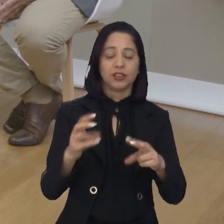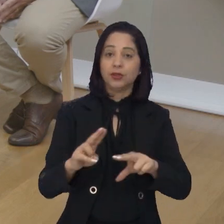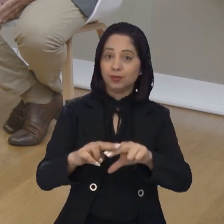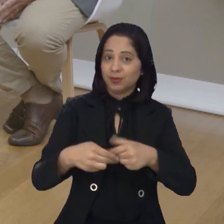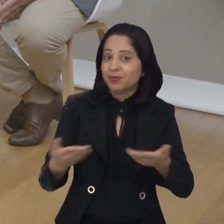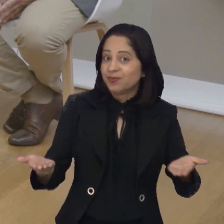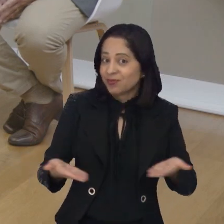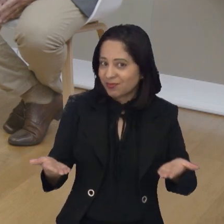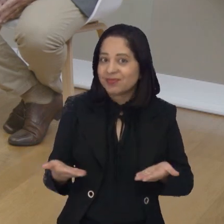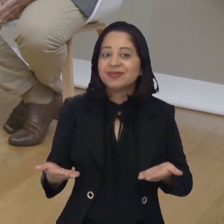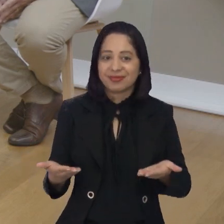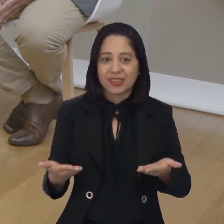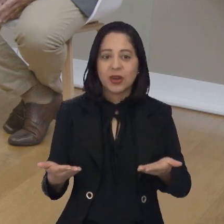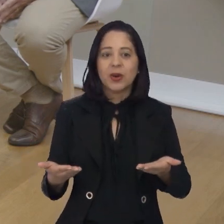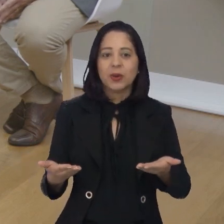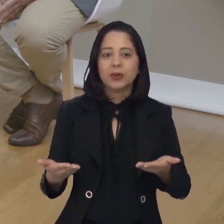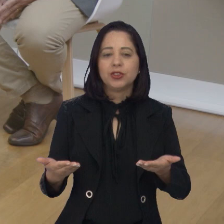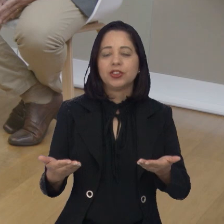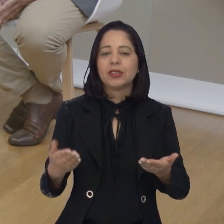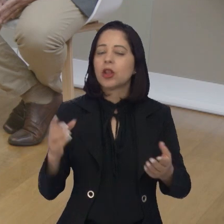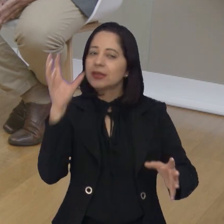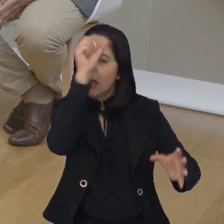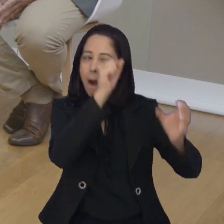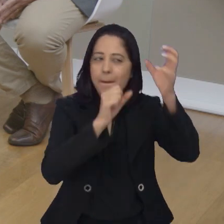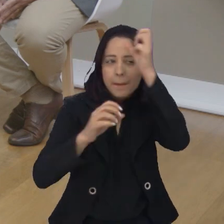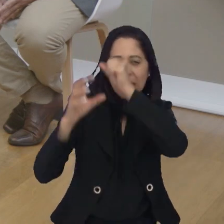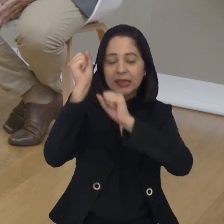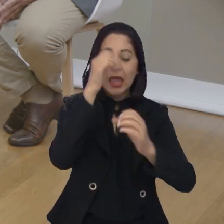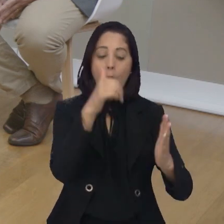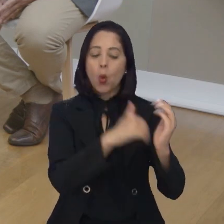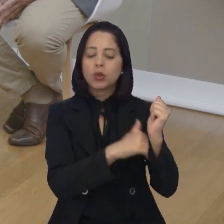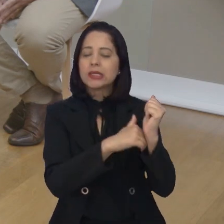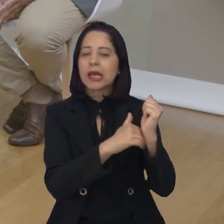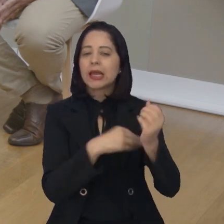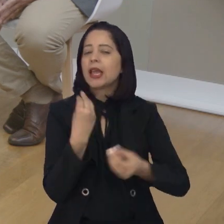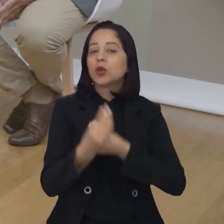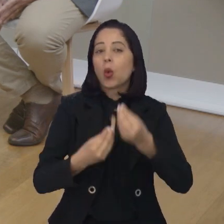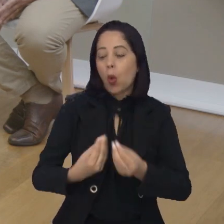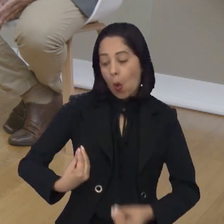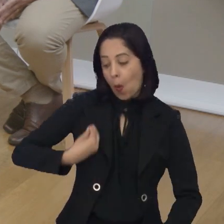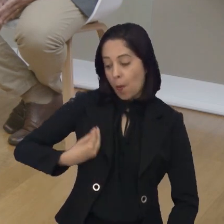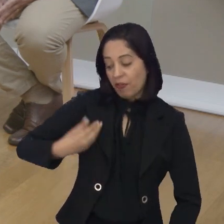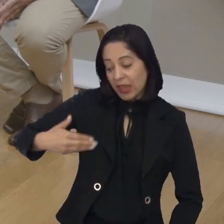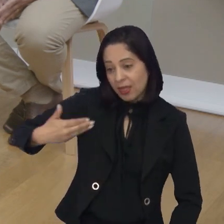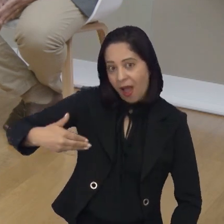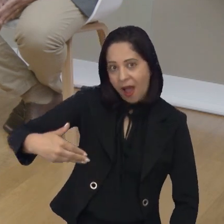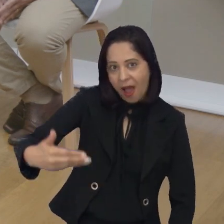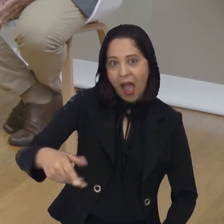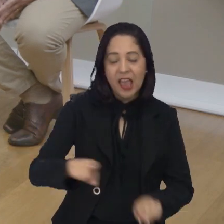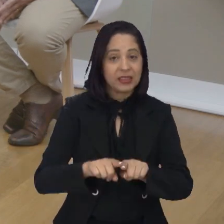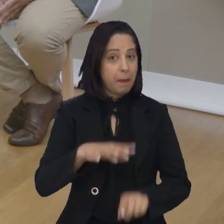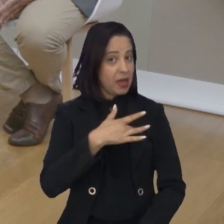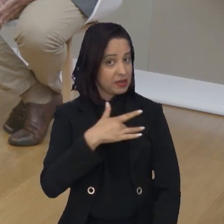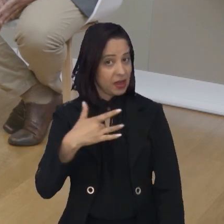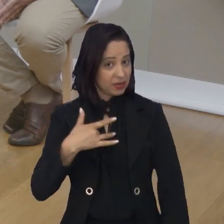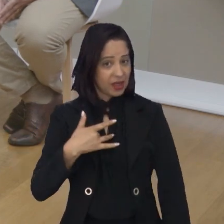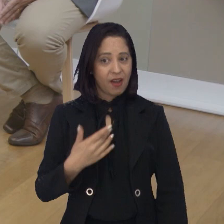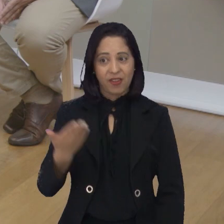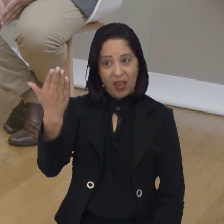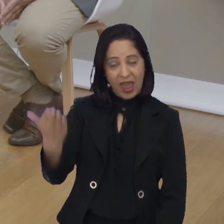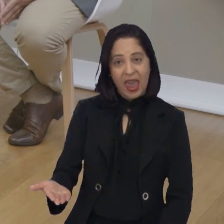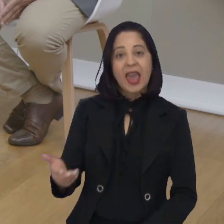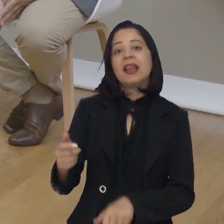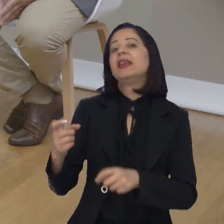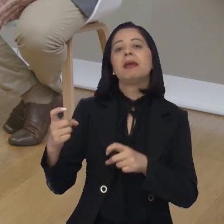vamos explorar o segredo para uma vida longa e saudável com dicas valiosas do Dr.